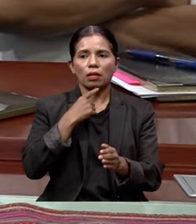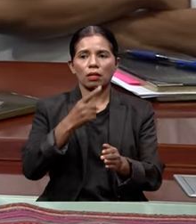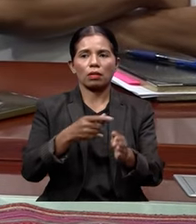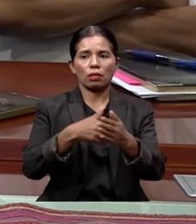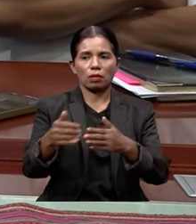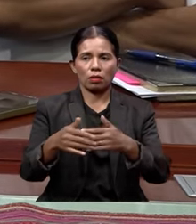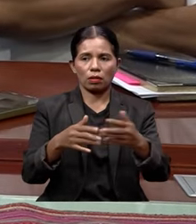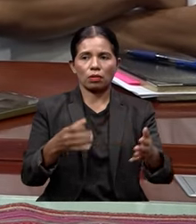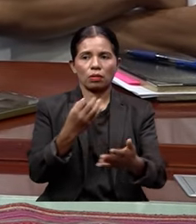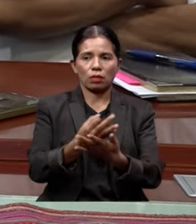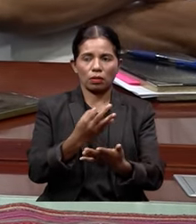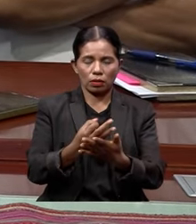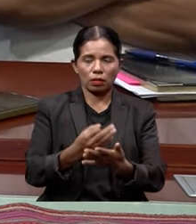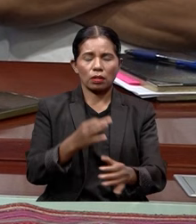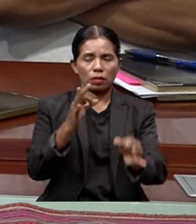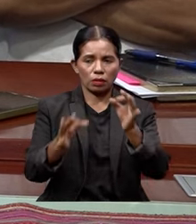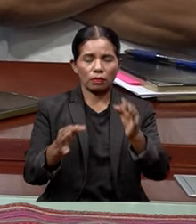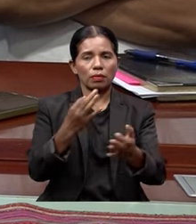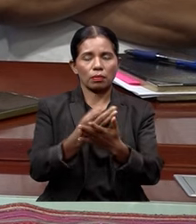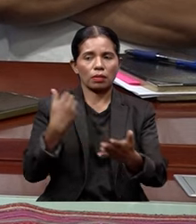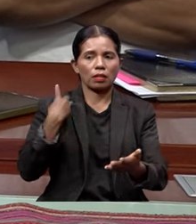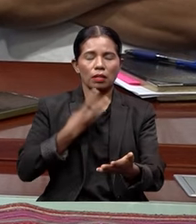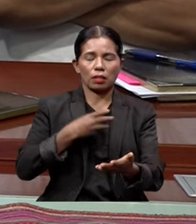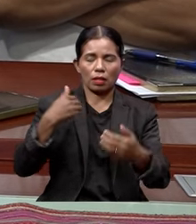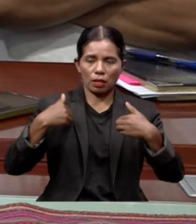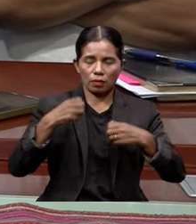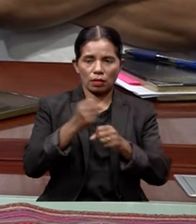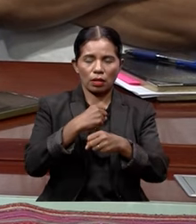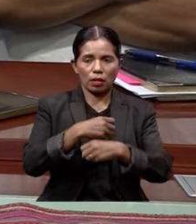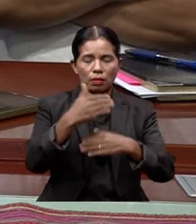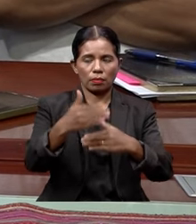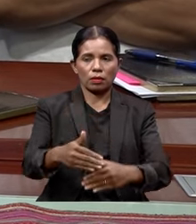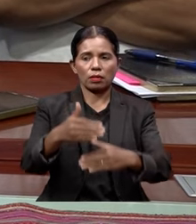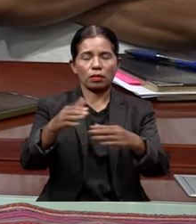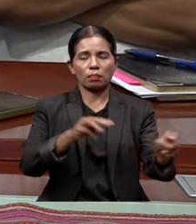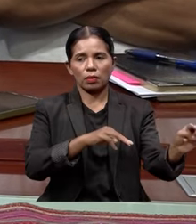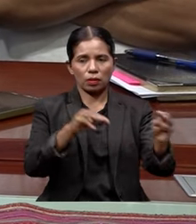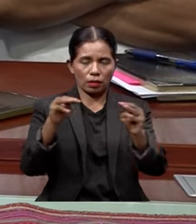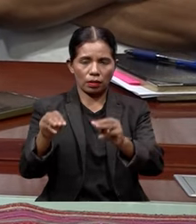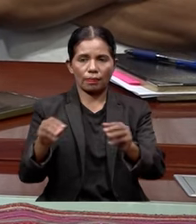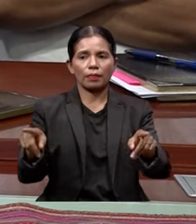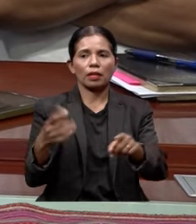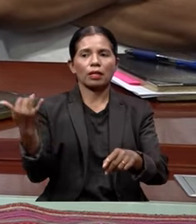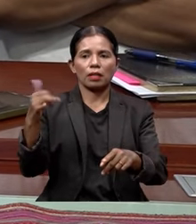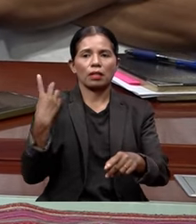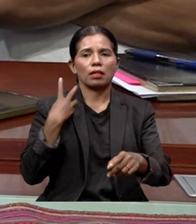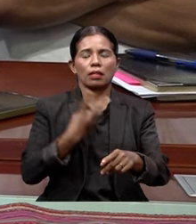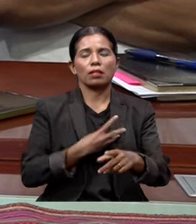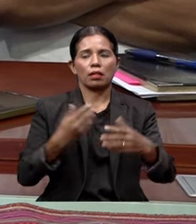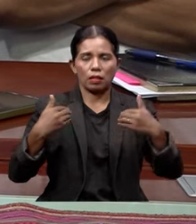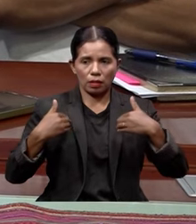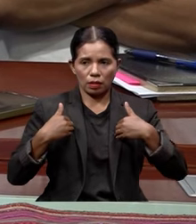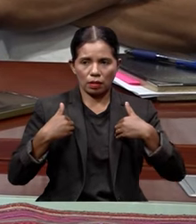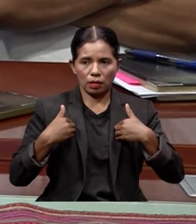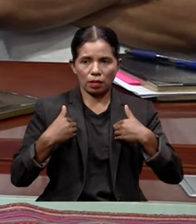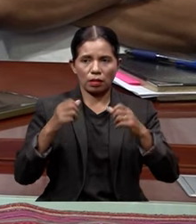conforme orçamento quan orçamento ie ita hal processo anessa mos mudança de escala ida ne mos sira ita ie hela ne